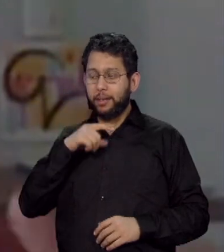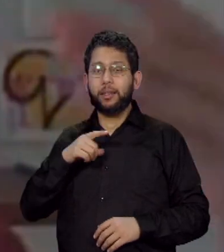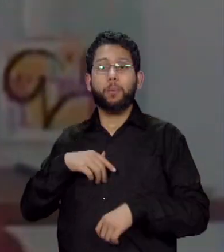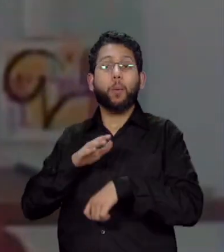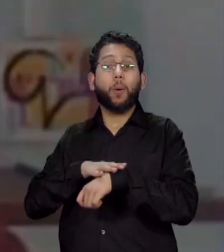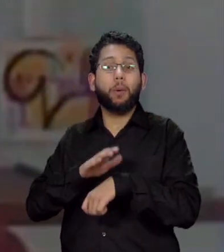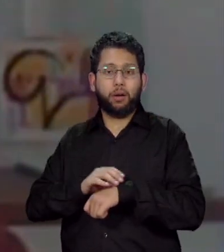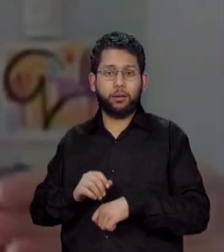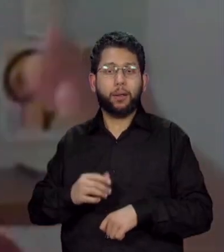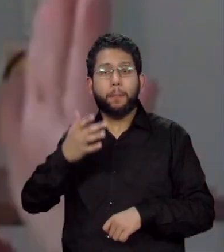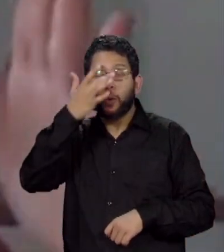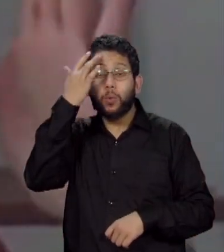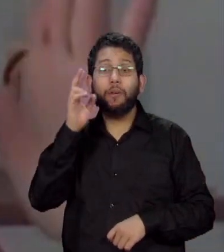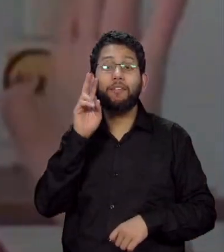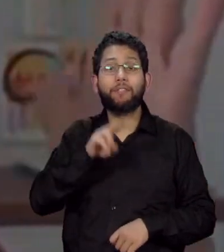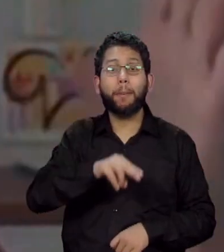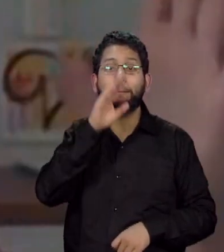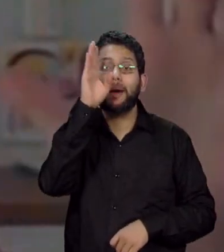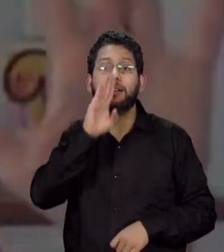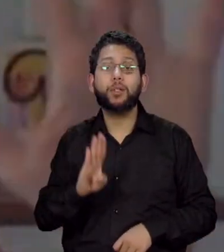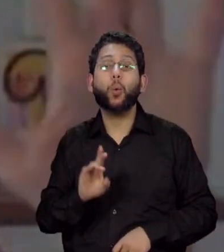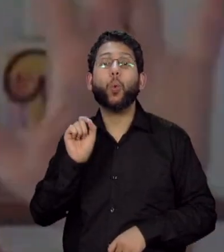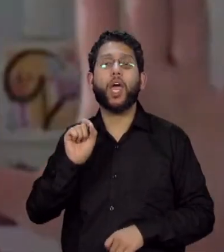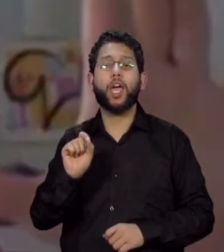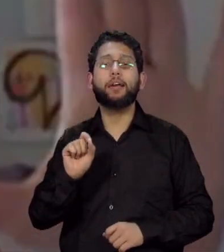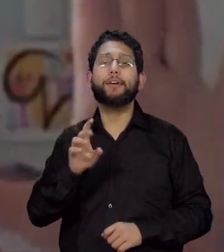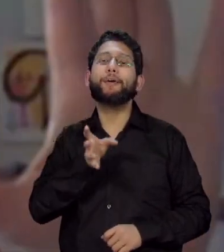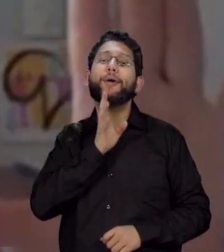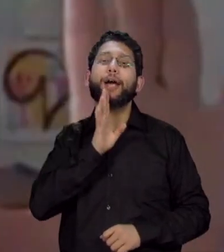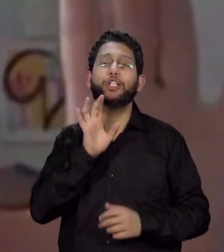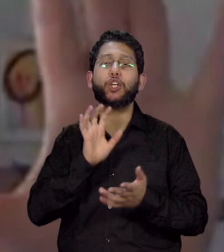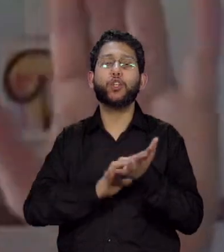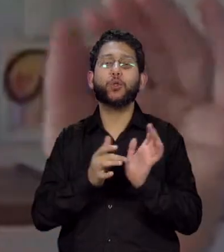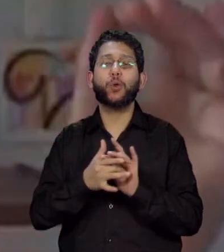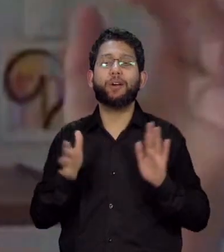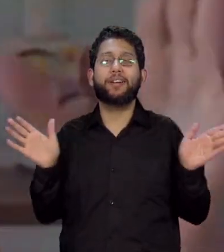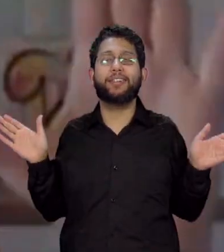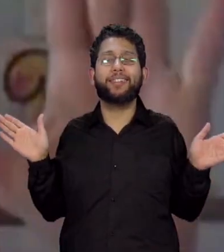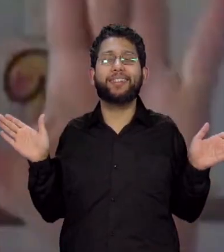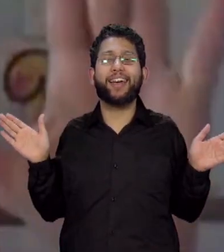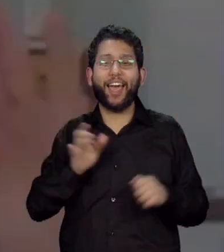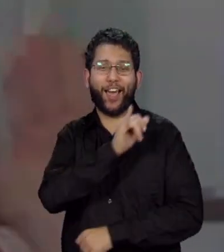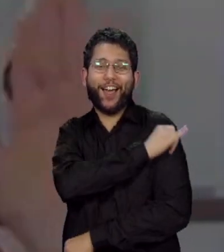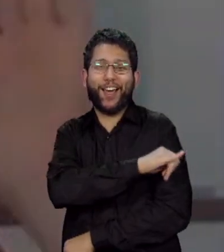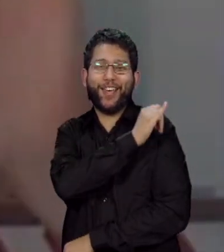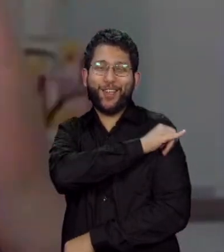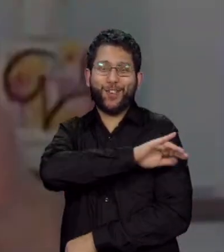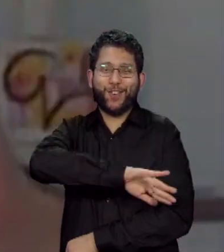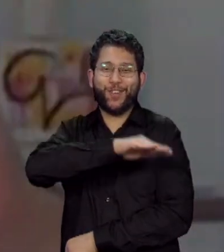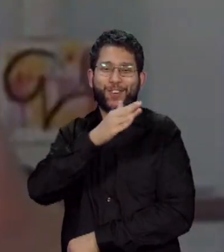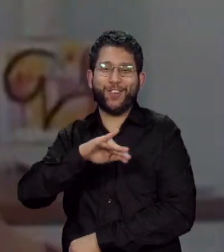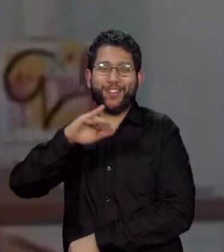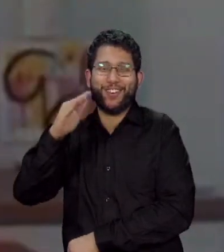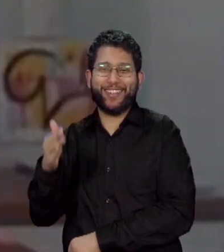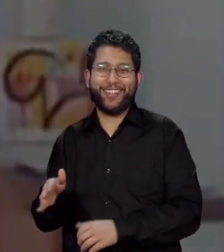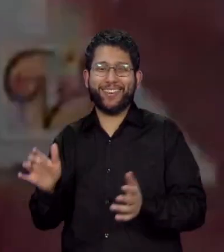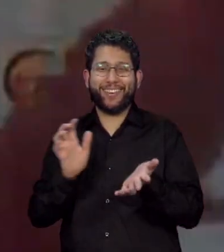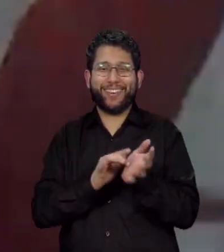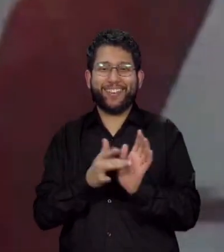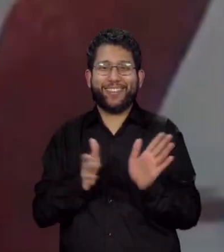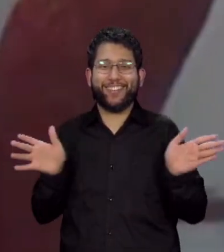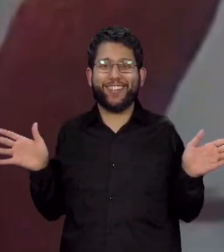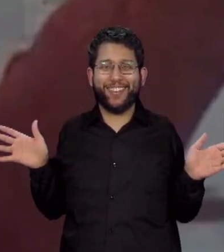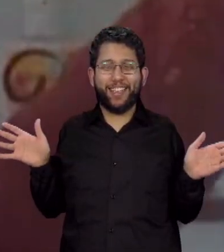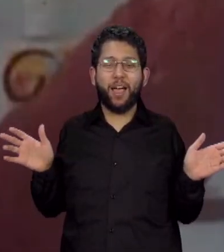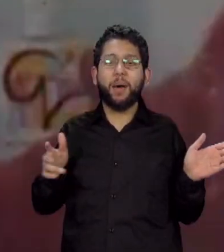era identificado como Cristo Redentor, né? Essa imagem é muito forte, mas quase como Cristo Redentor, quase como